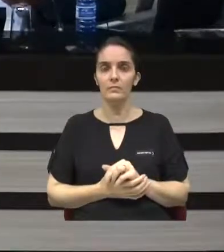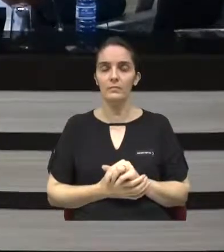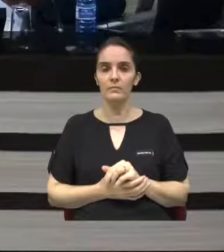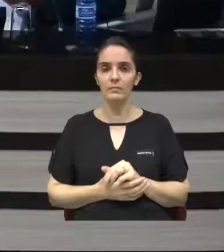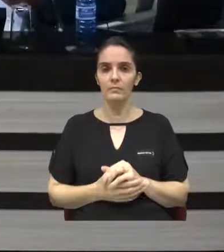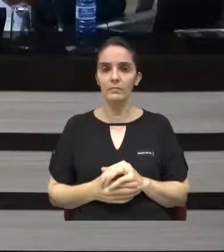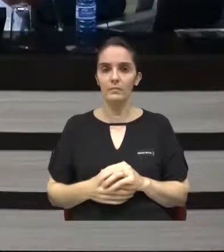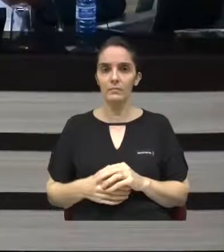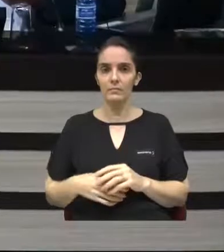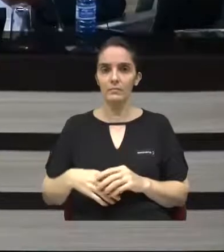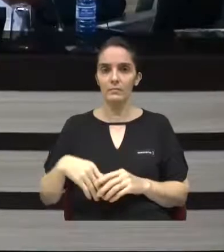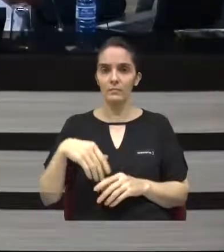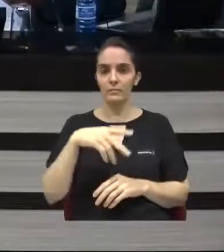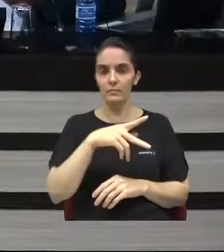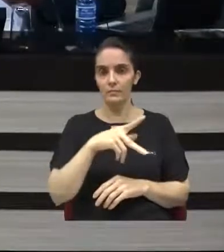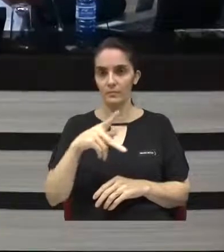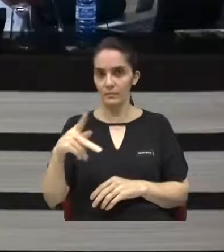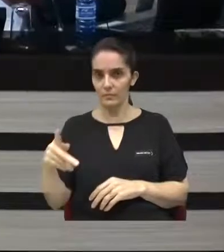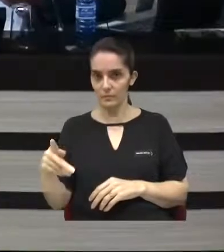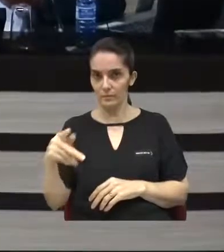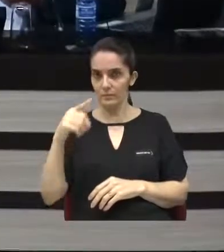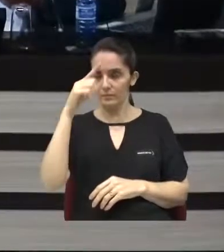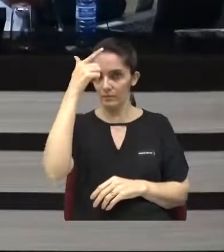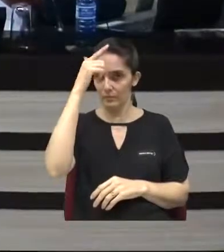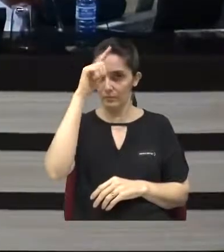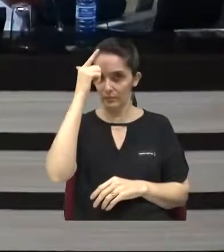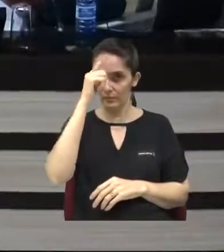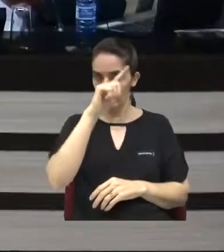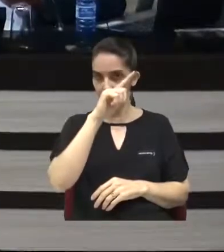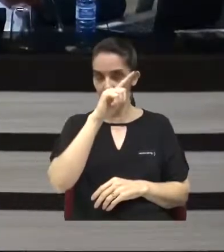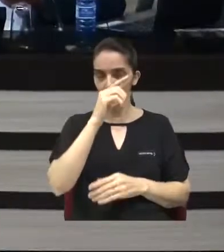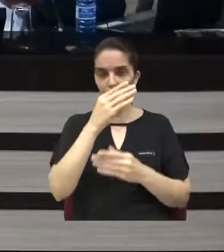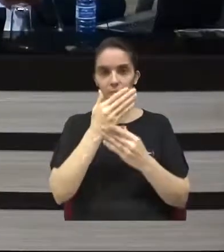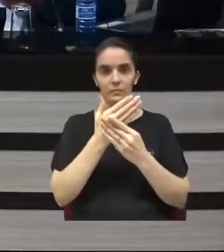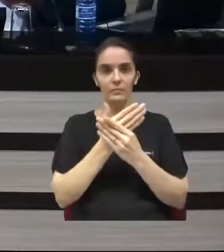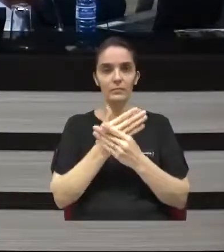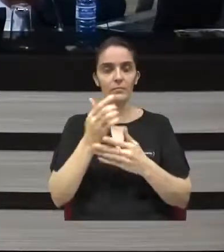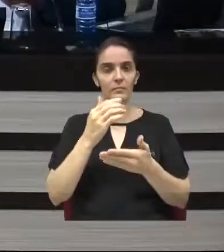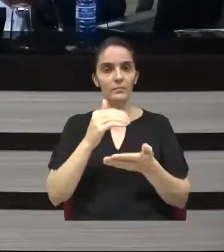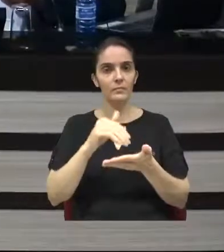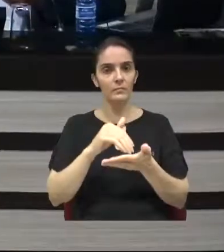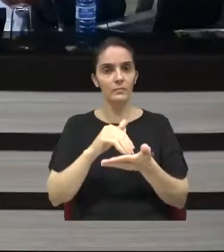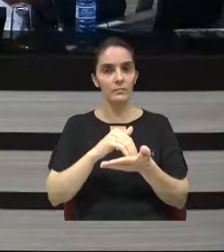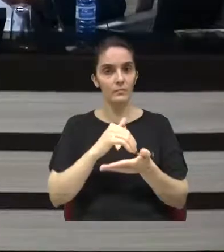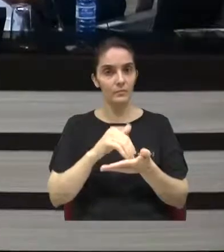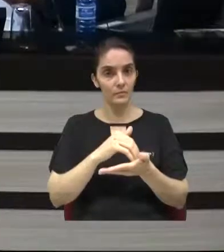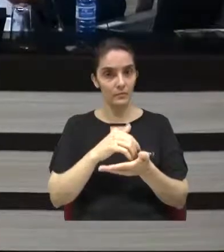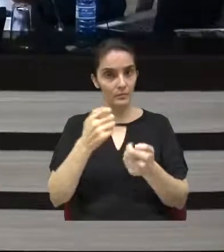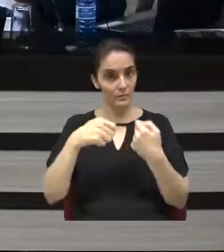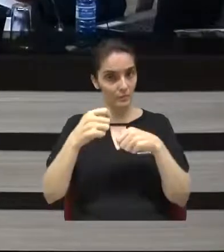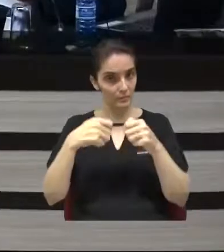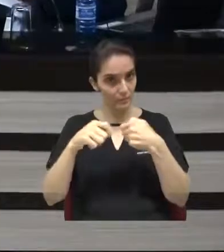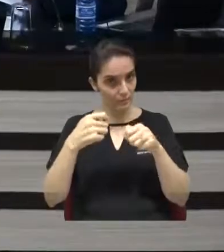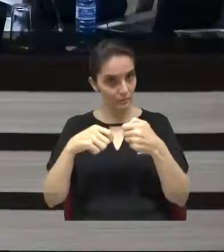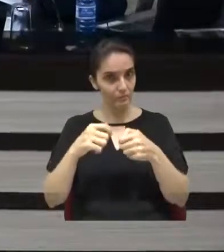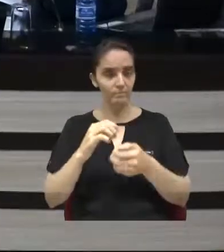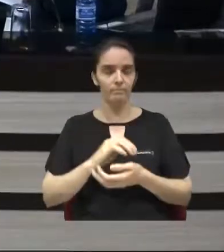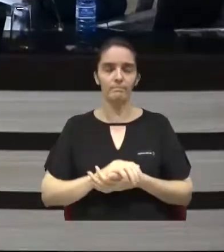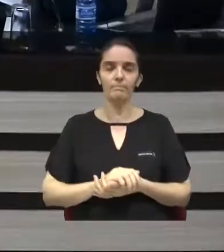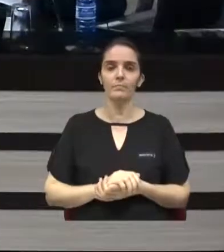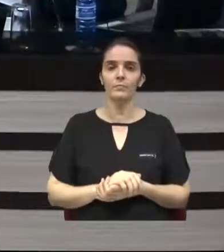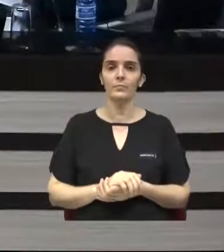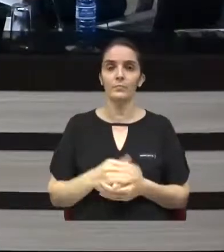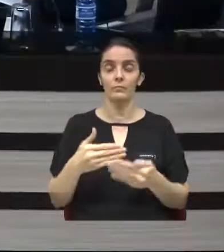Encaminha-nos o presidente da edilidade, vereador Sidney Pascotto, o processo administrativo supramencionado, aberto, que foi em